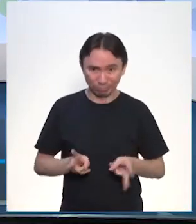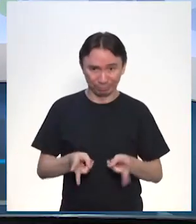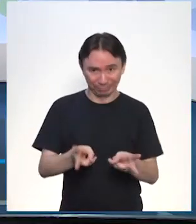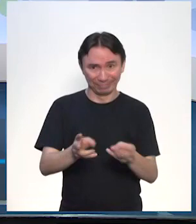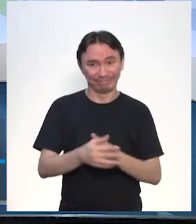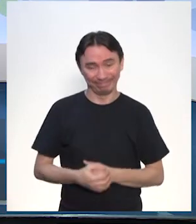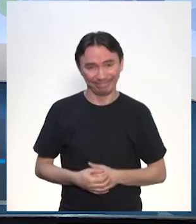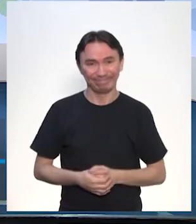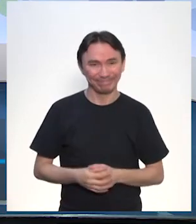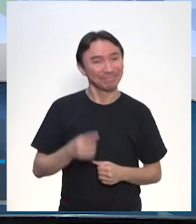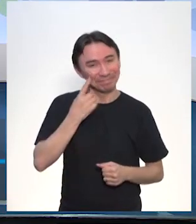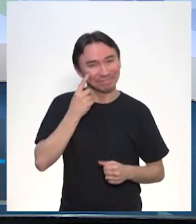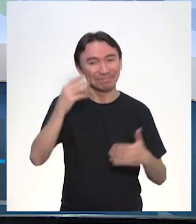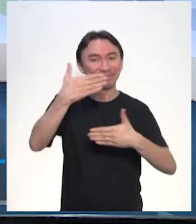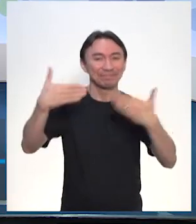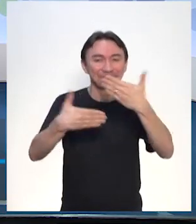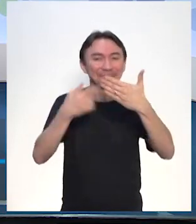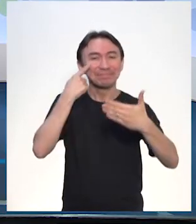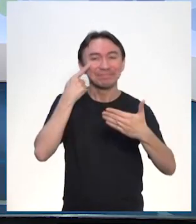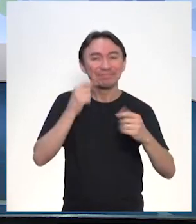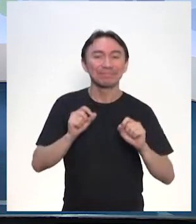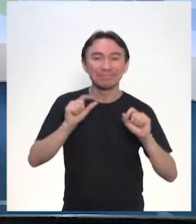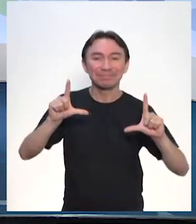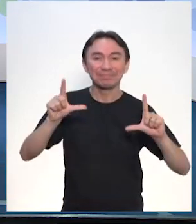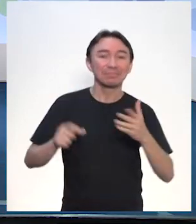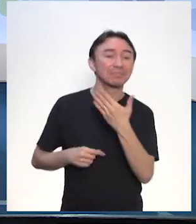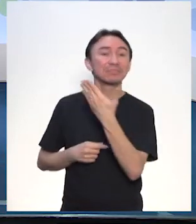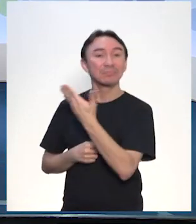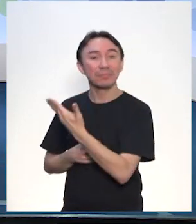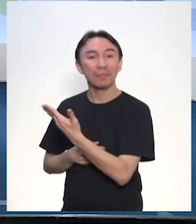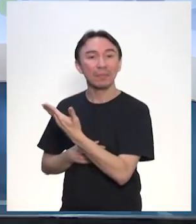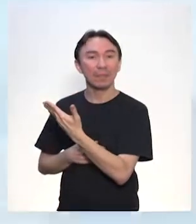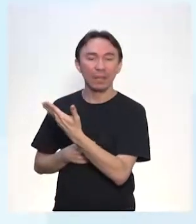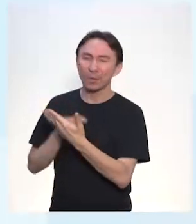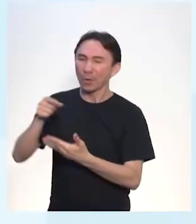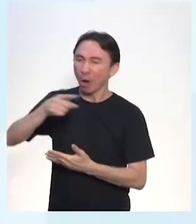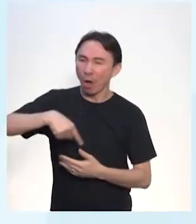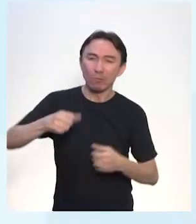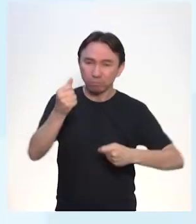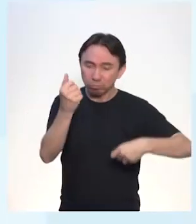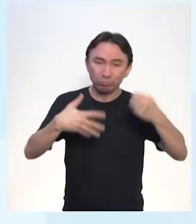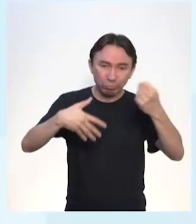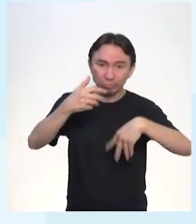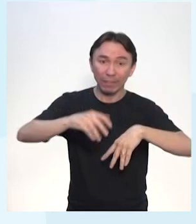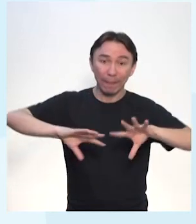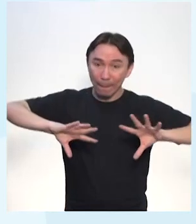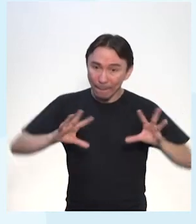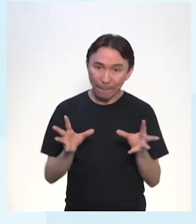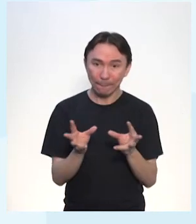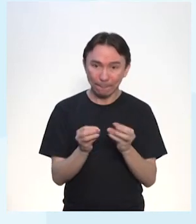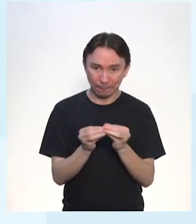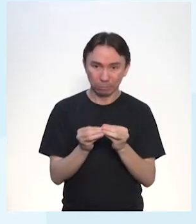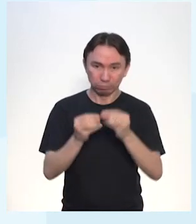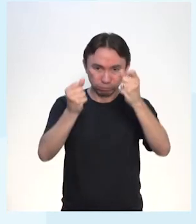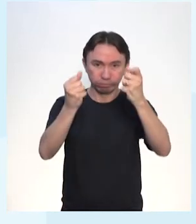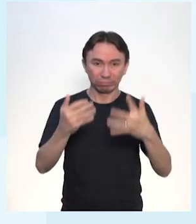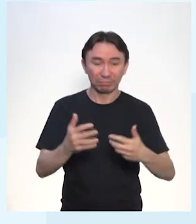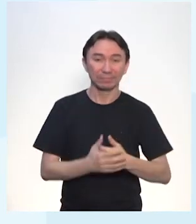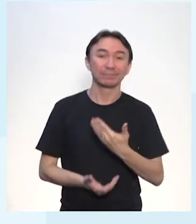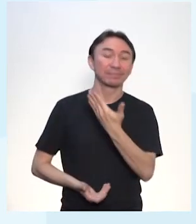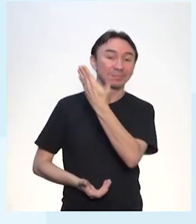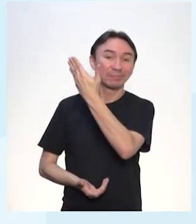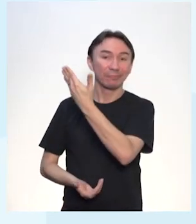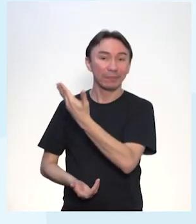na tela, por gentileza, só para resumir, né, sintetizar o que a gente acabou de falar, respeitar as diferenças